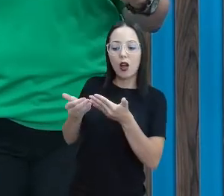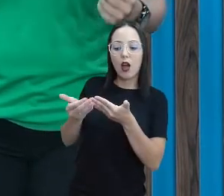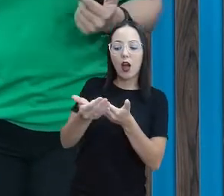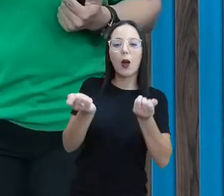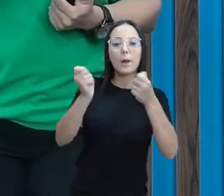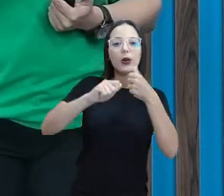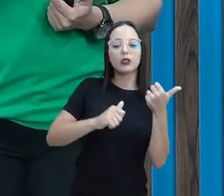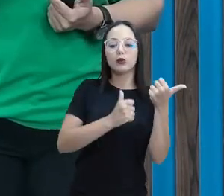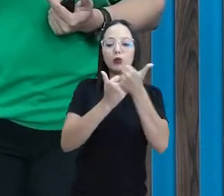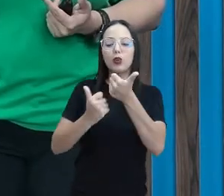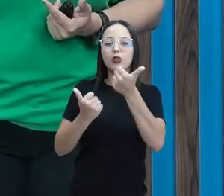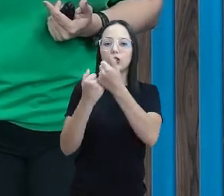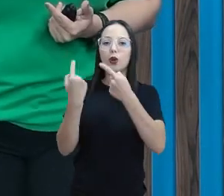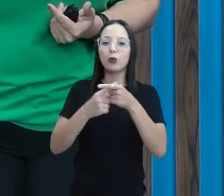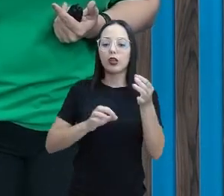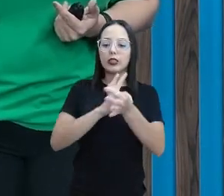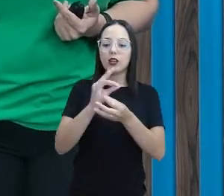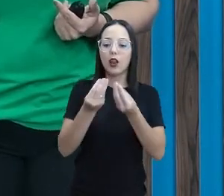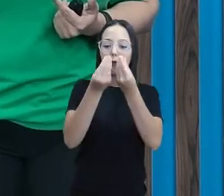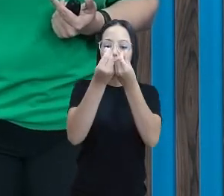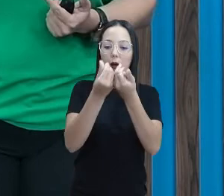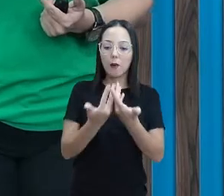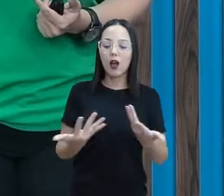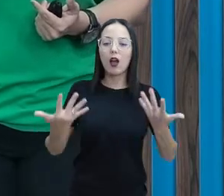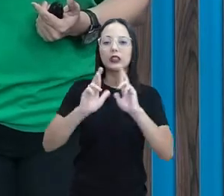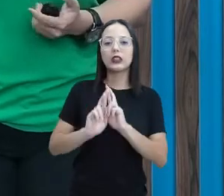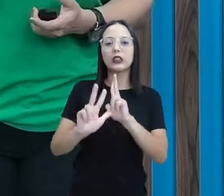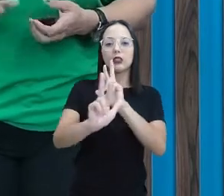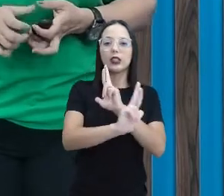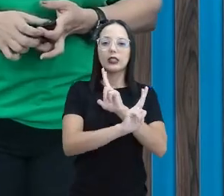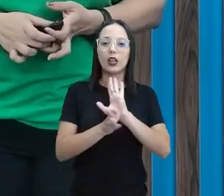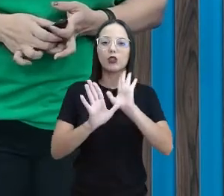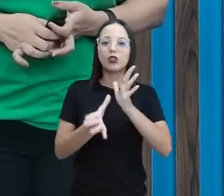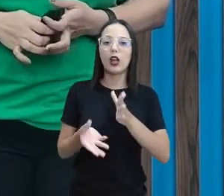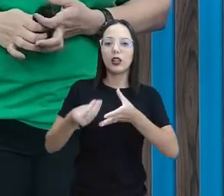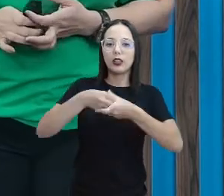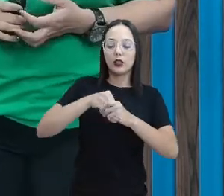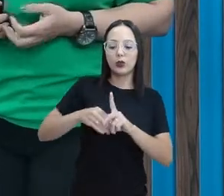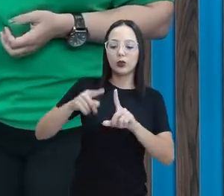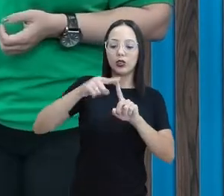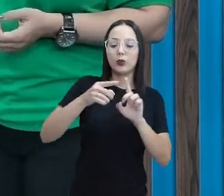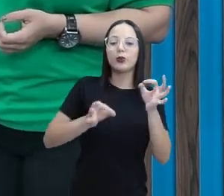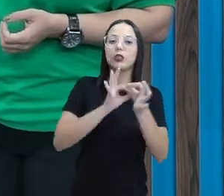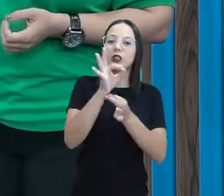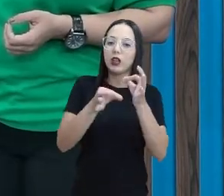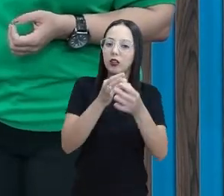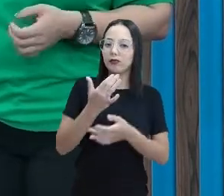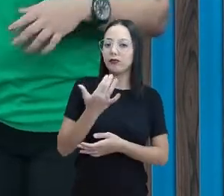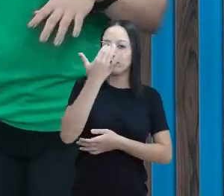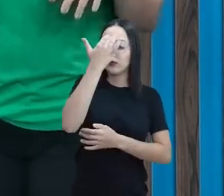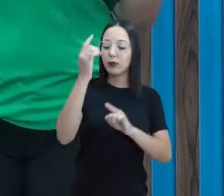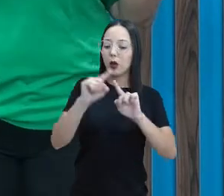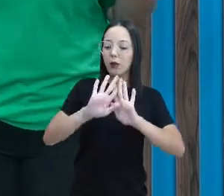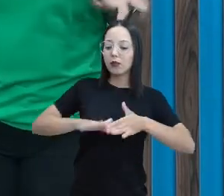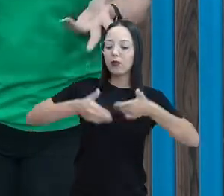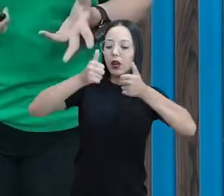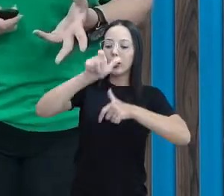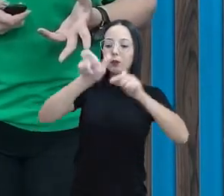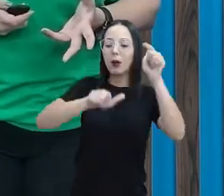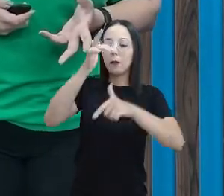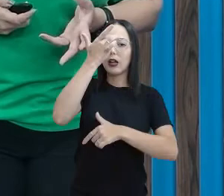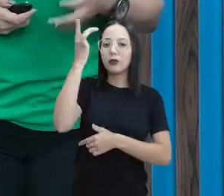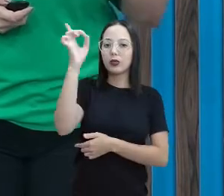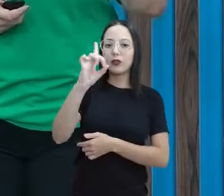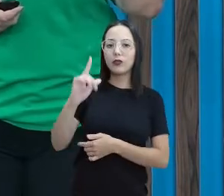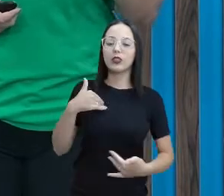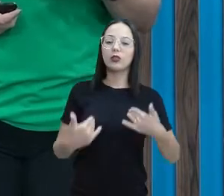ser substituídas por células-tronco que se diferenciaram naquele tipo de célula. Tá? Recuperação de pessoas com